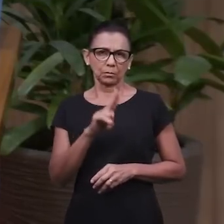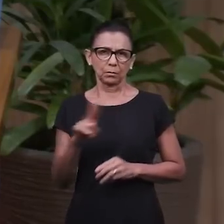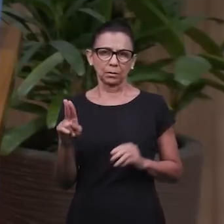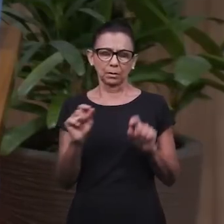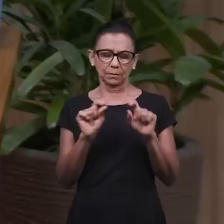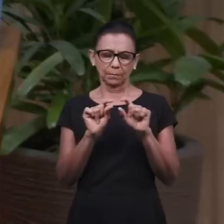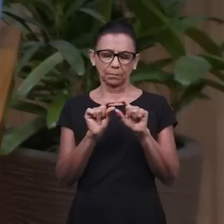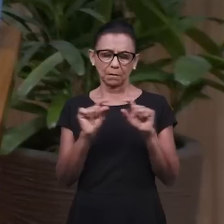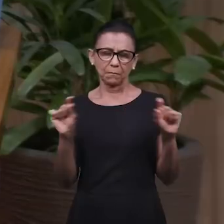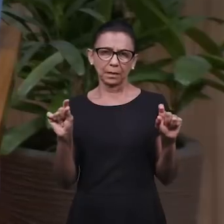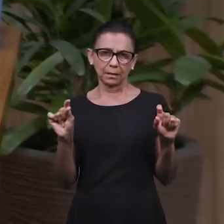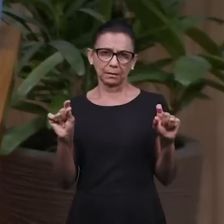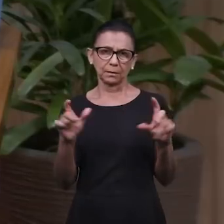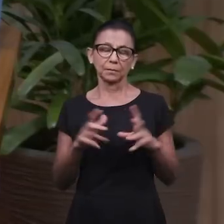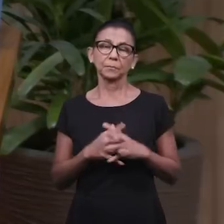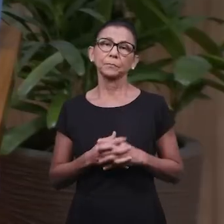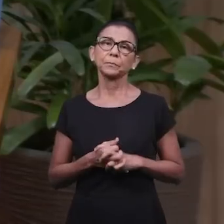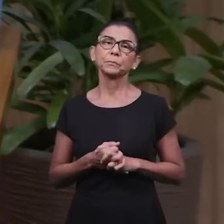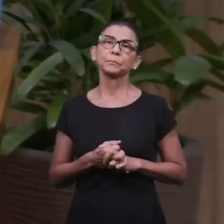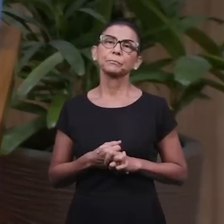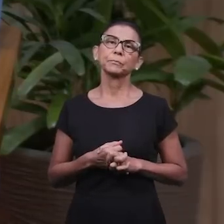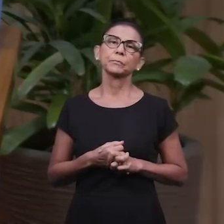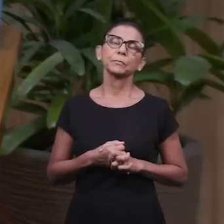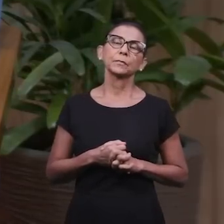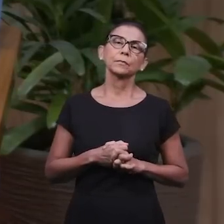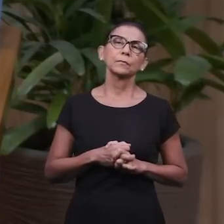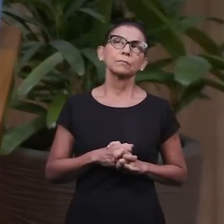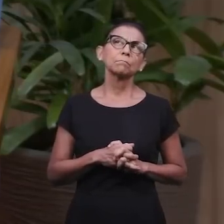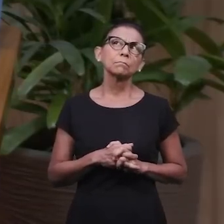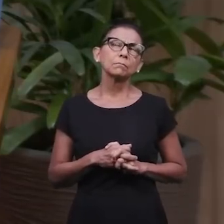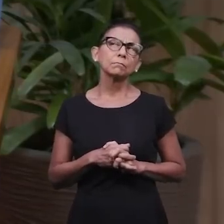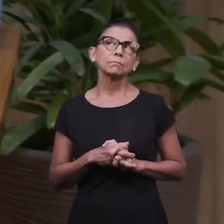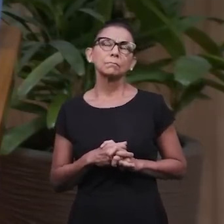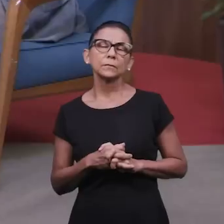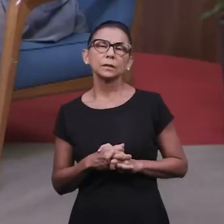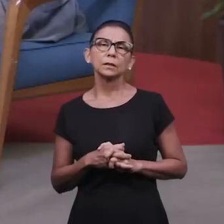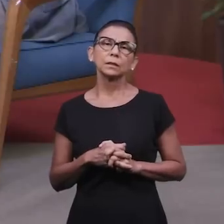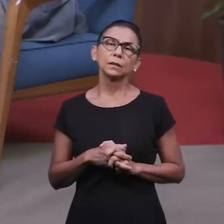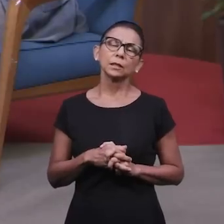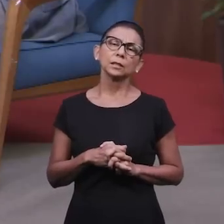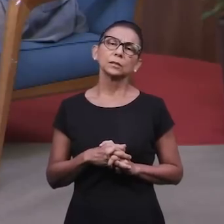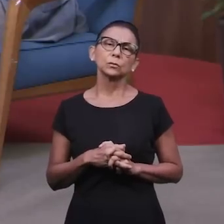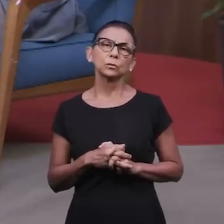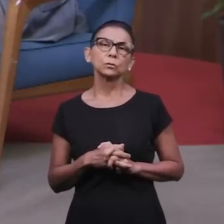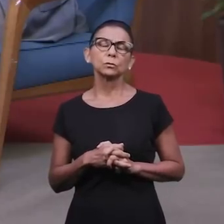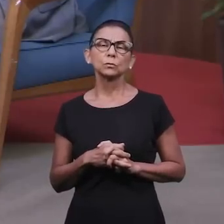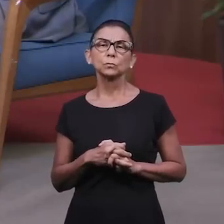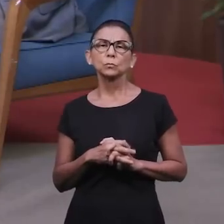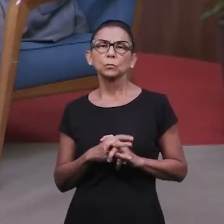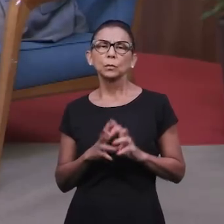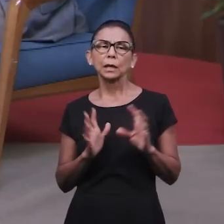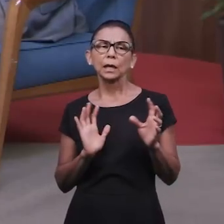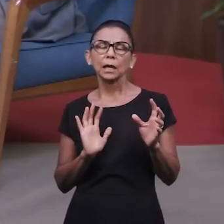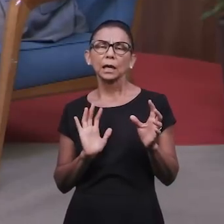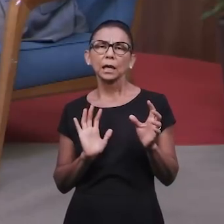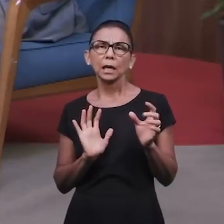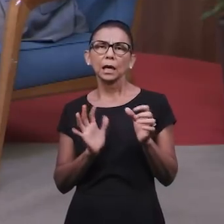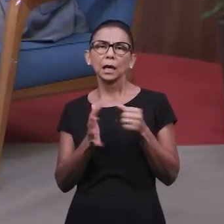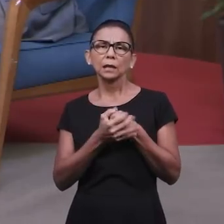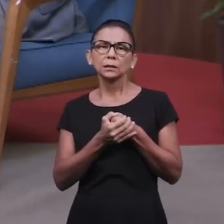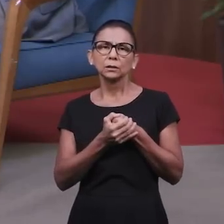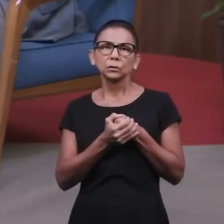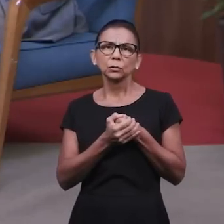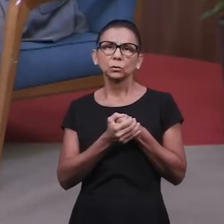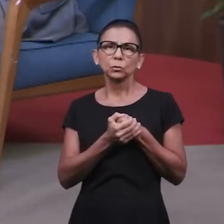gente repercute isso, né? Uma linha subjacente. Essa expressão subjacente significa algo que